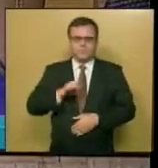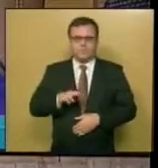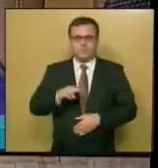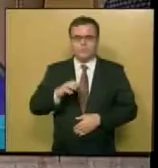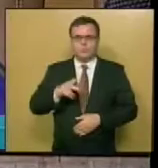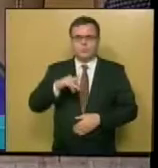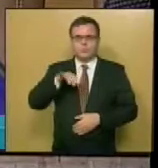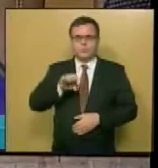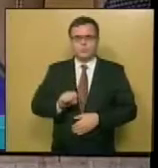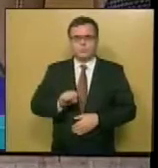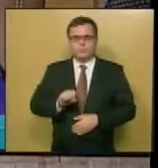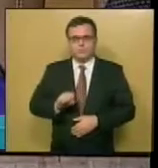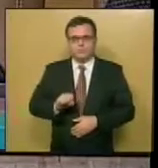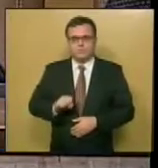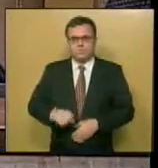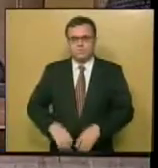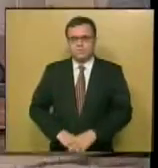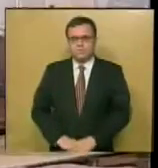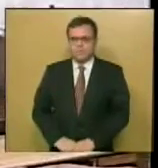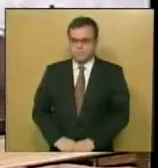Mendonça.